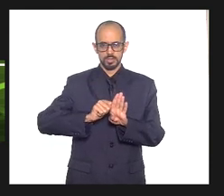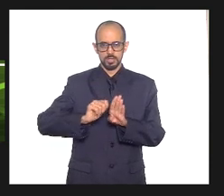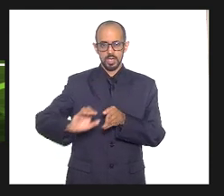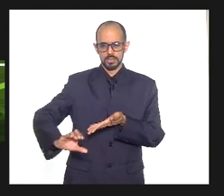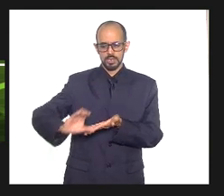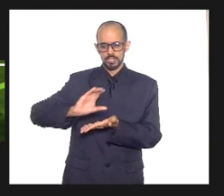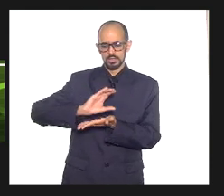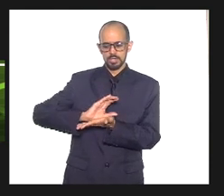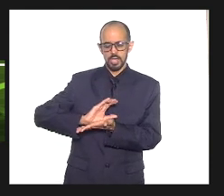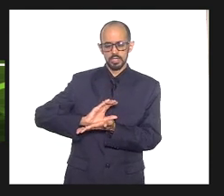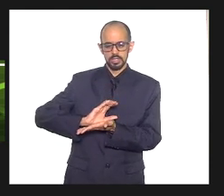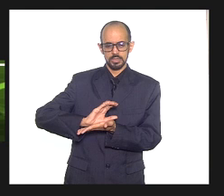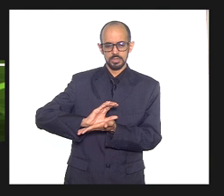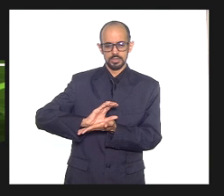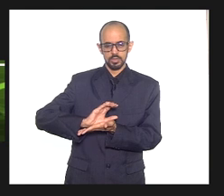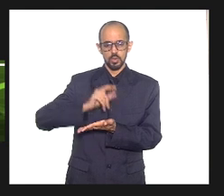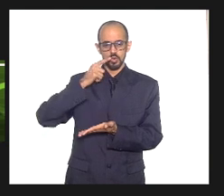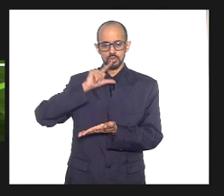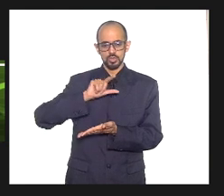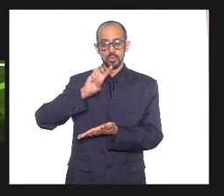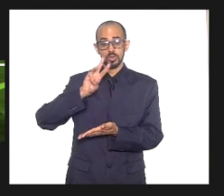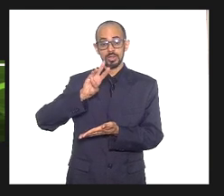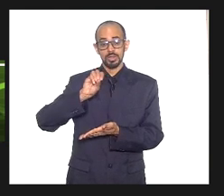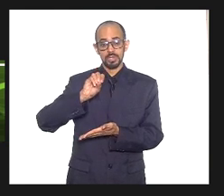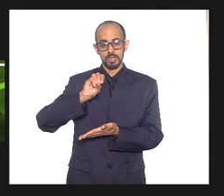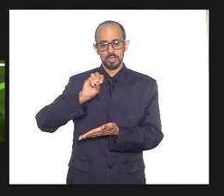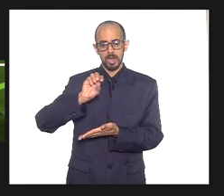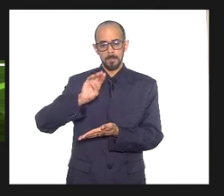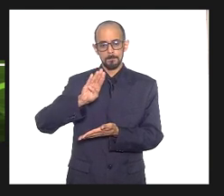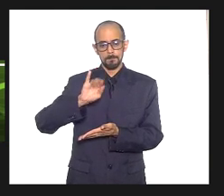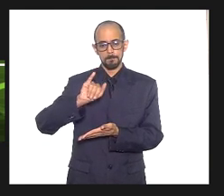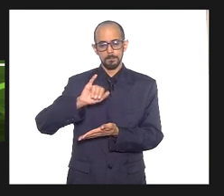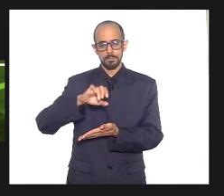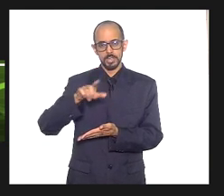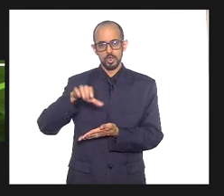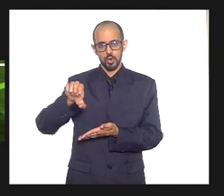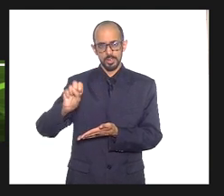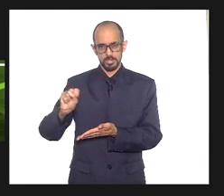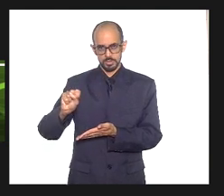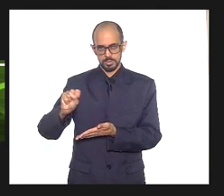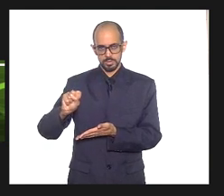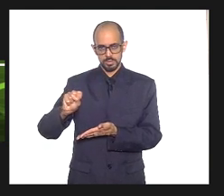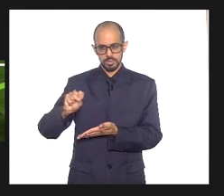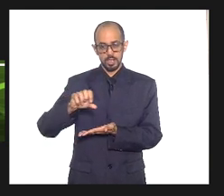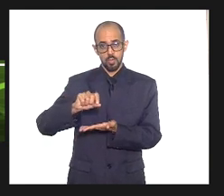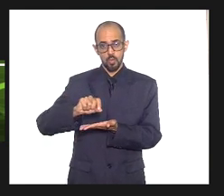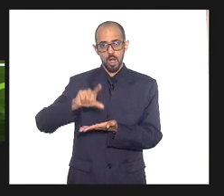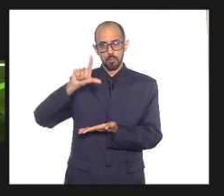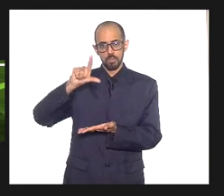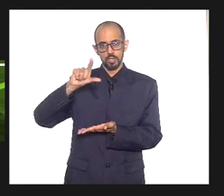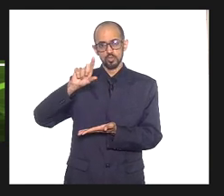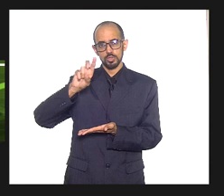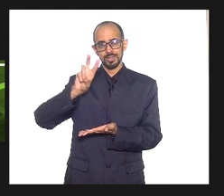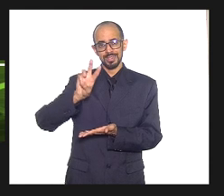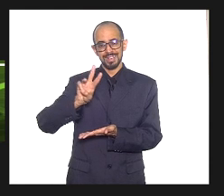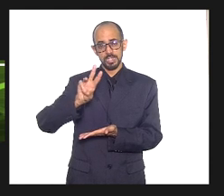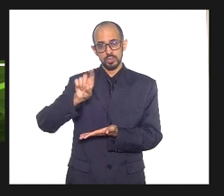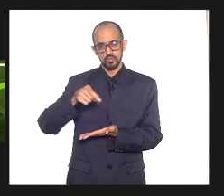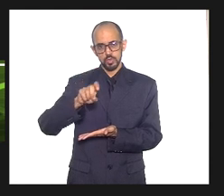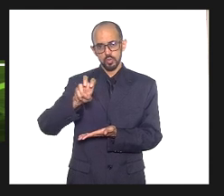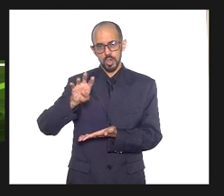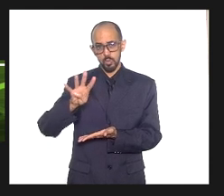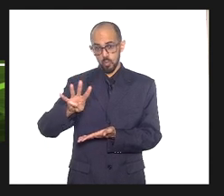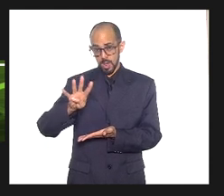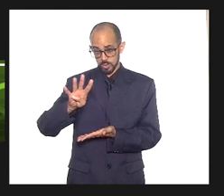correntes alcançaram 30 bilhões, com um crescimento de 3,4 bilhões